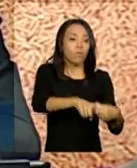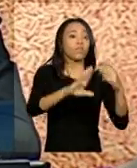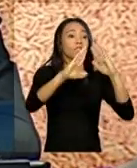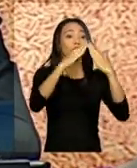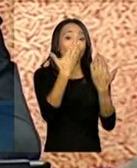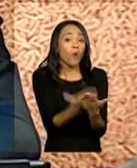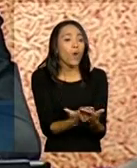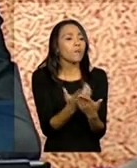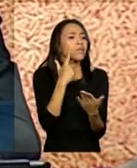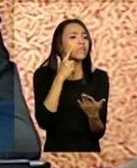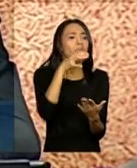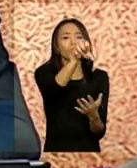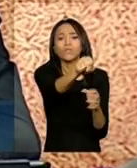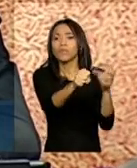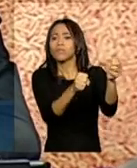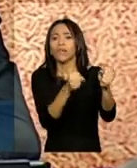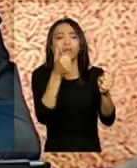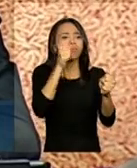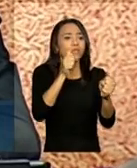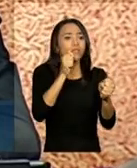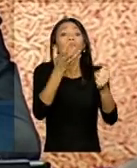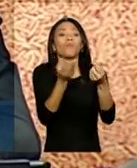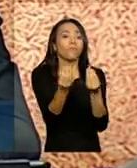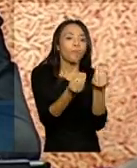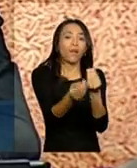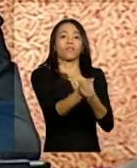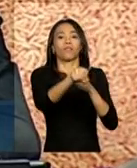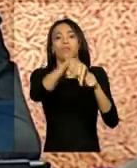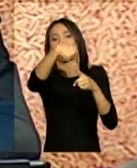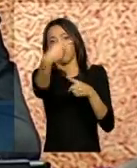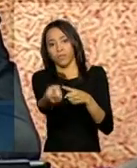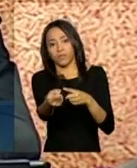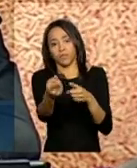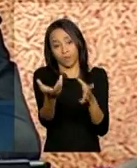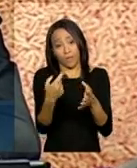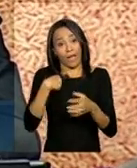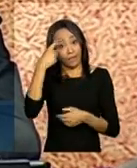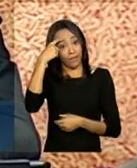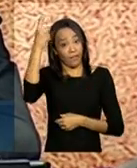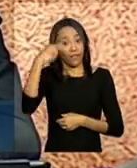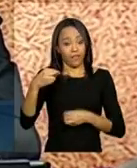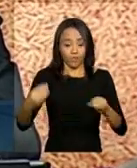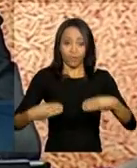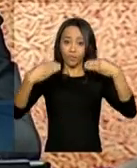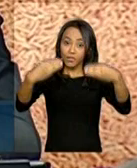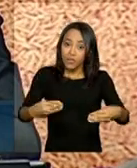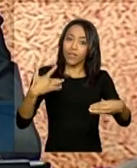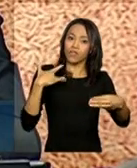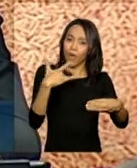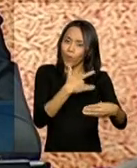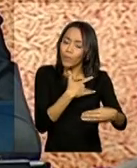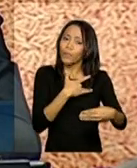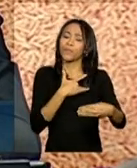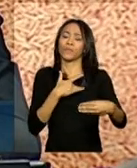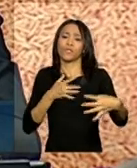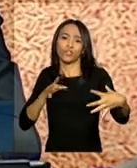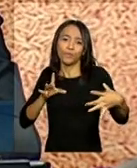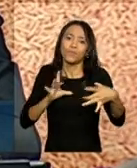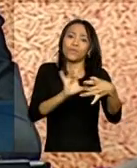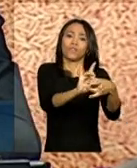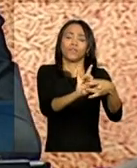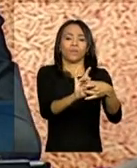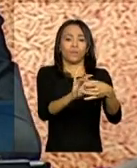eh uma maior cobertura dessa vacinação então a ideia do Ministério da Saúde junto com com as secretarias de